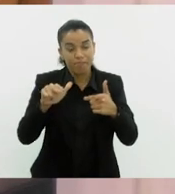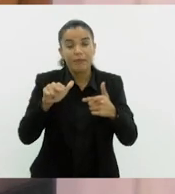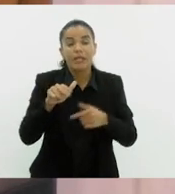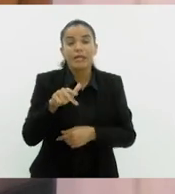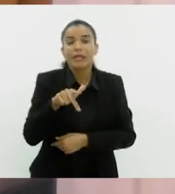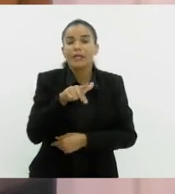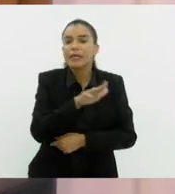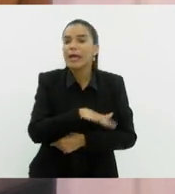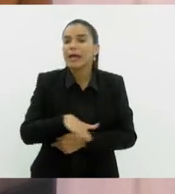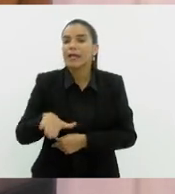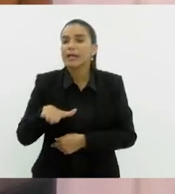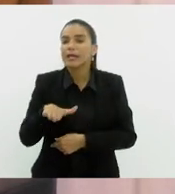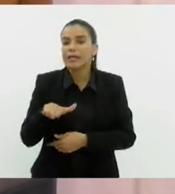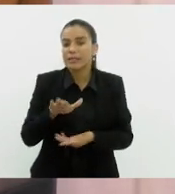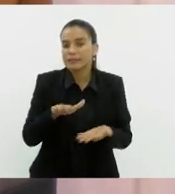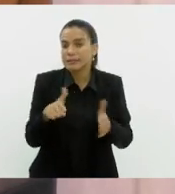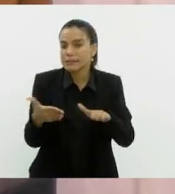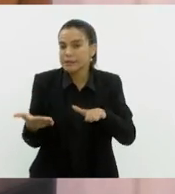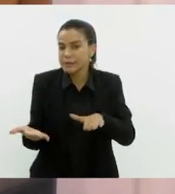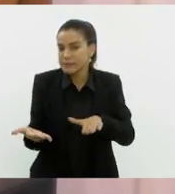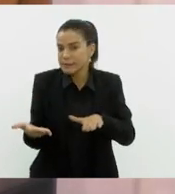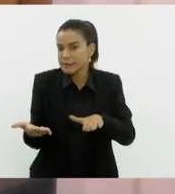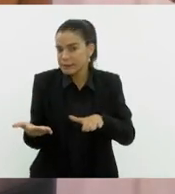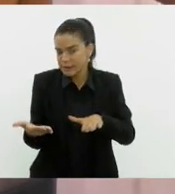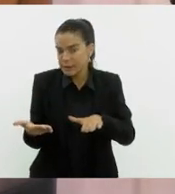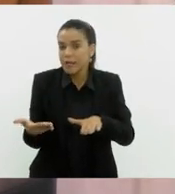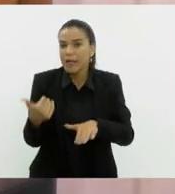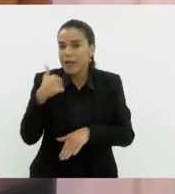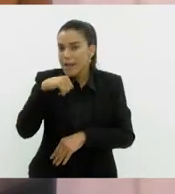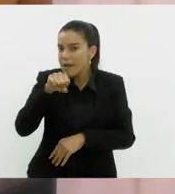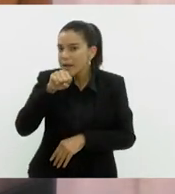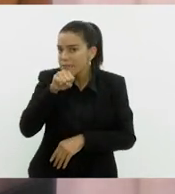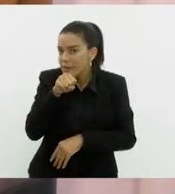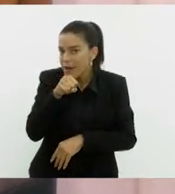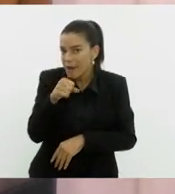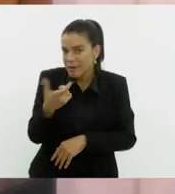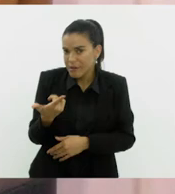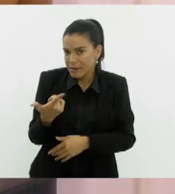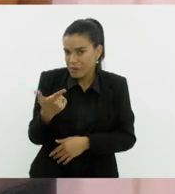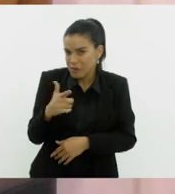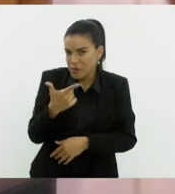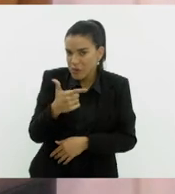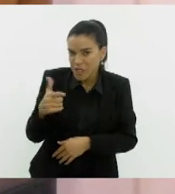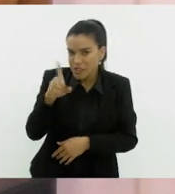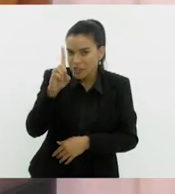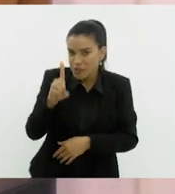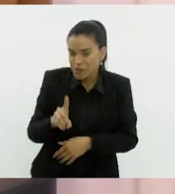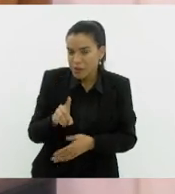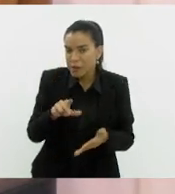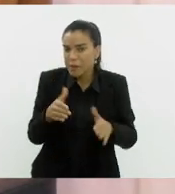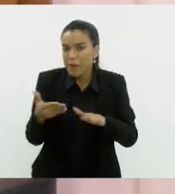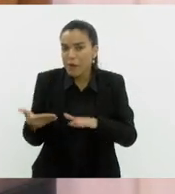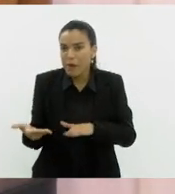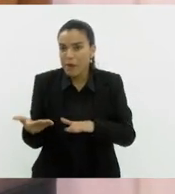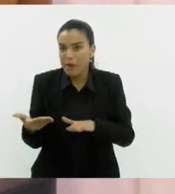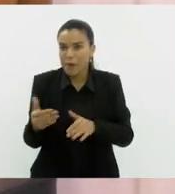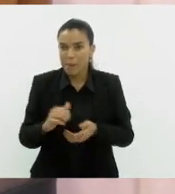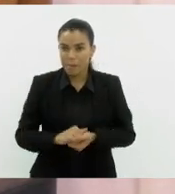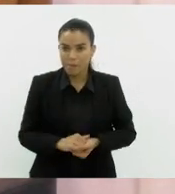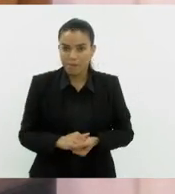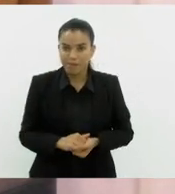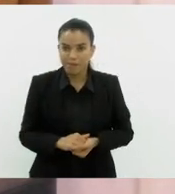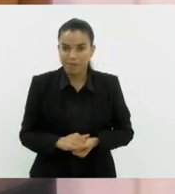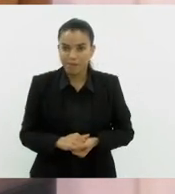criança morre, essa mãe não tem o direito também de morrer, porque vai deixar esse filho com quem?